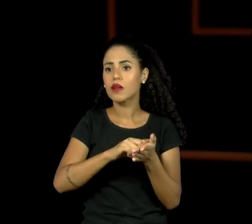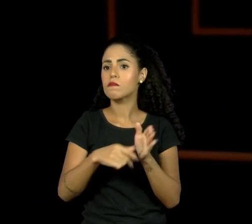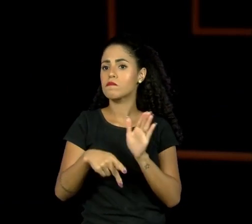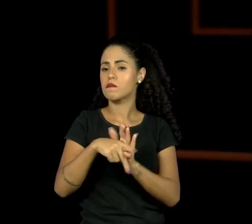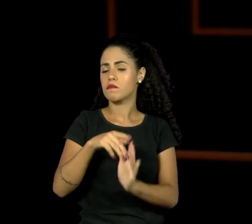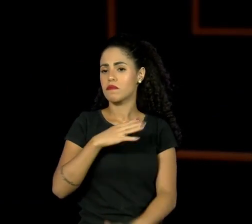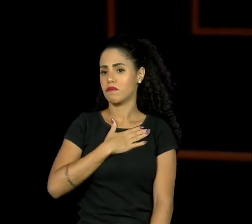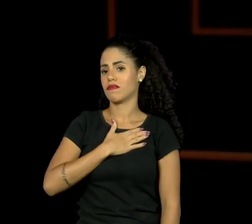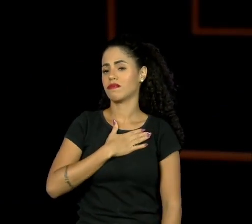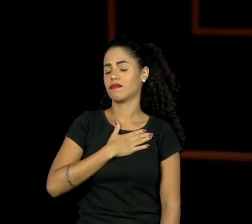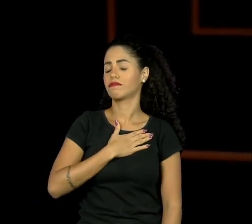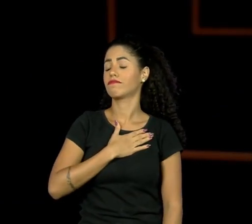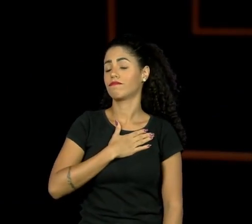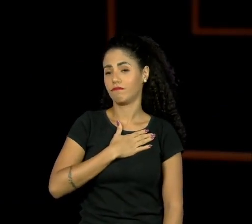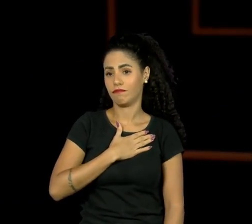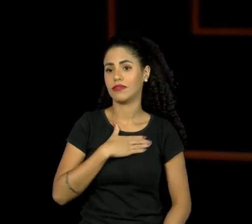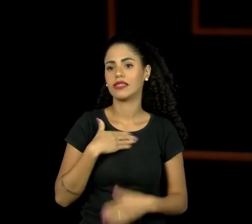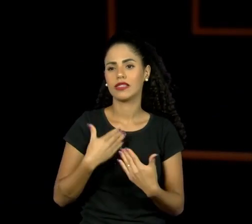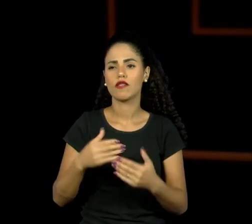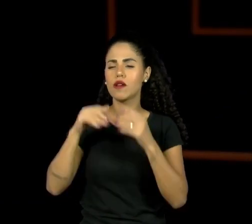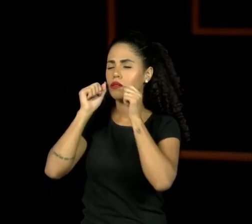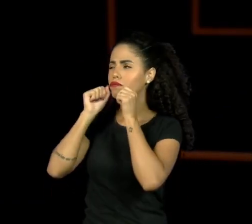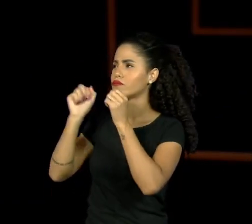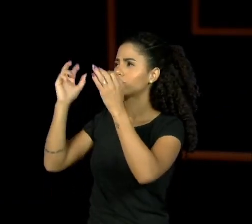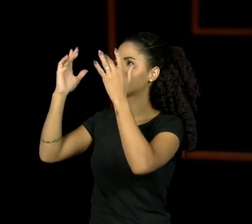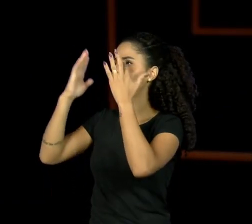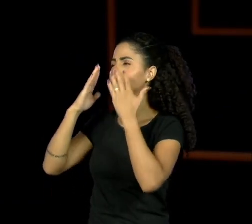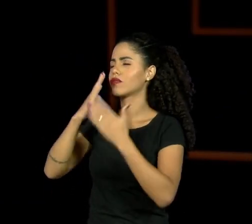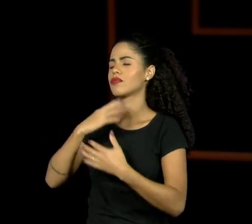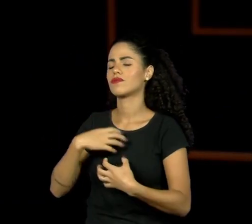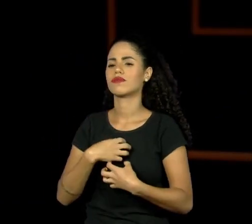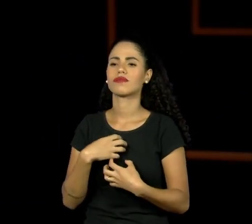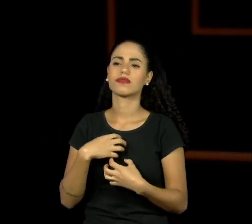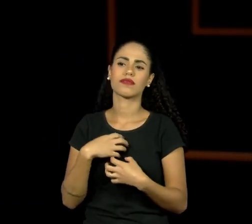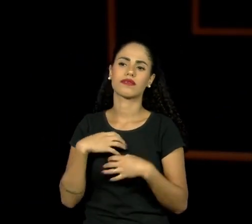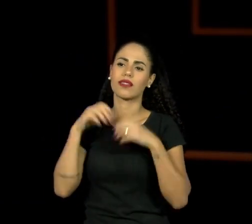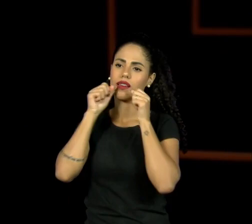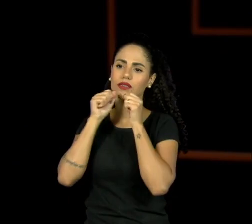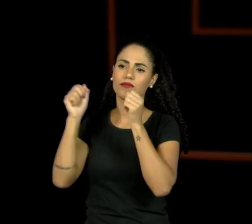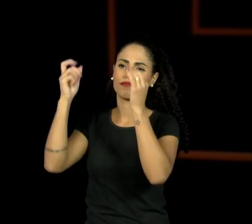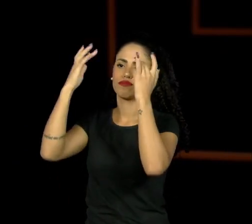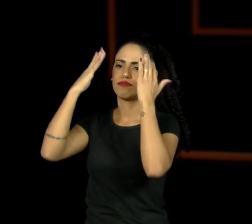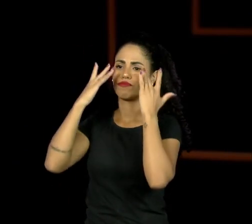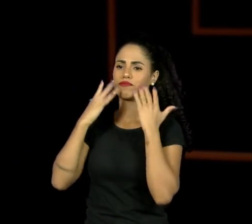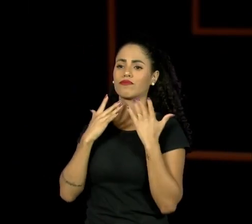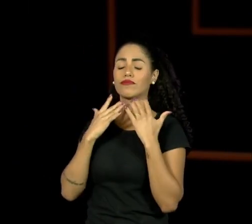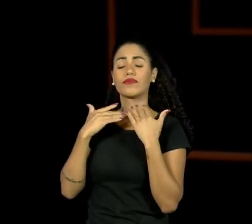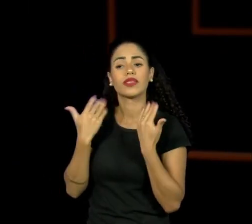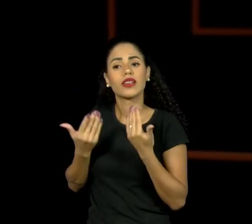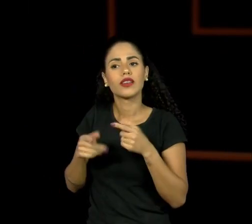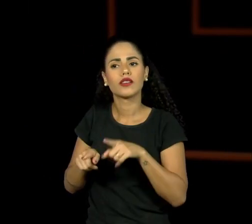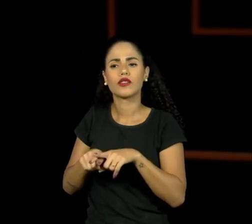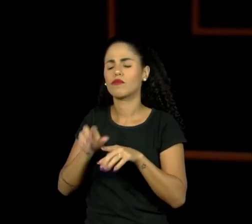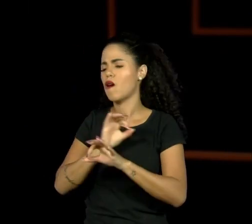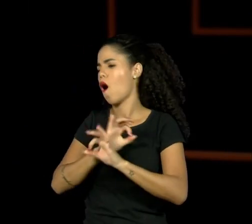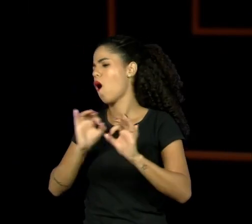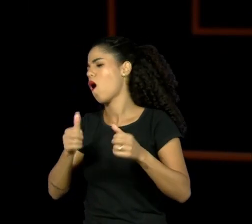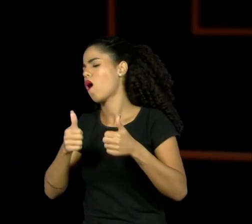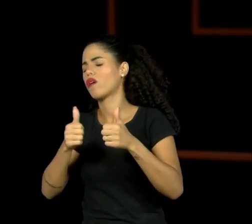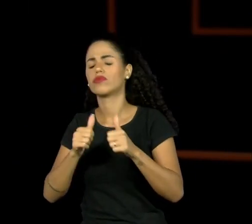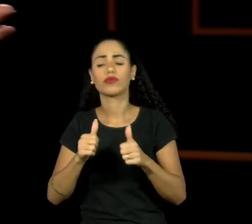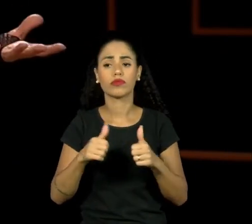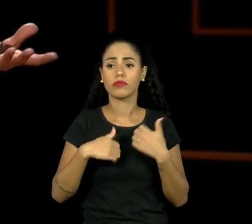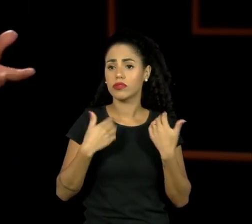cantar. Então isso é uma bênção muito grande, né? O pessoal, ele gosta, o outro gosta. Eu acho a Baby fera, nossa, olha como ela canta.